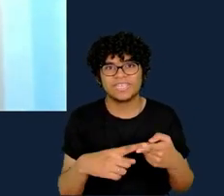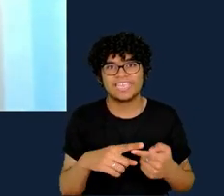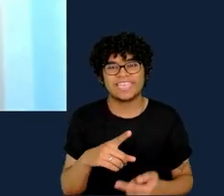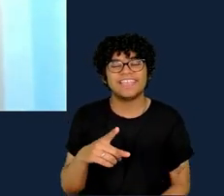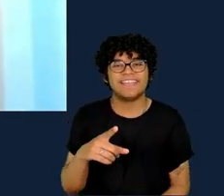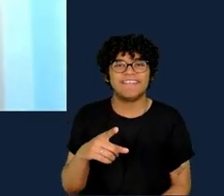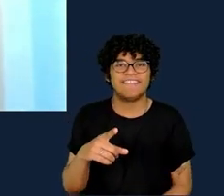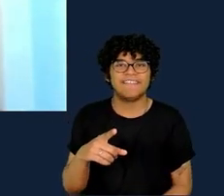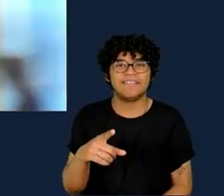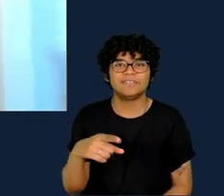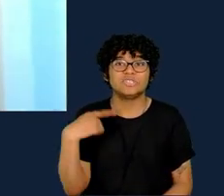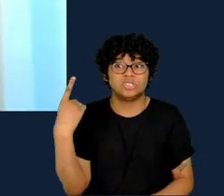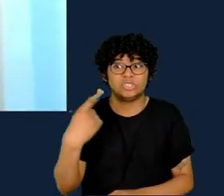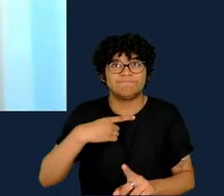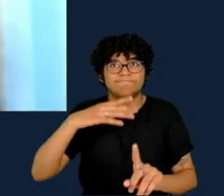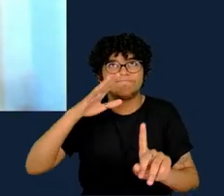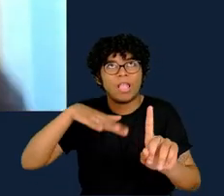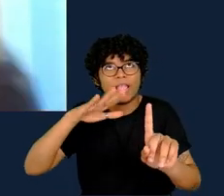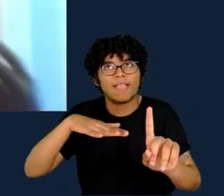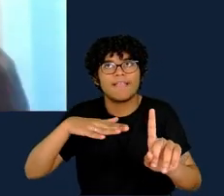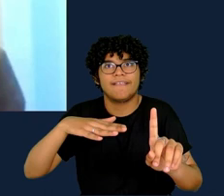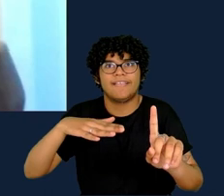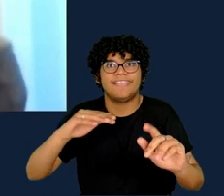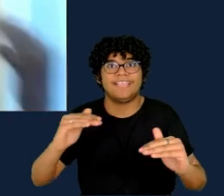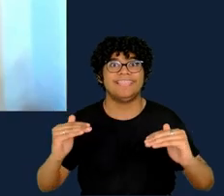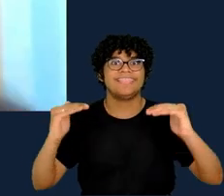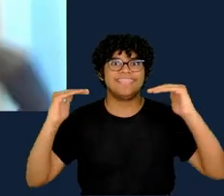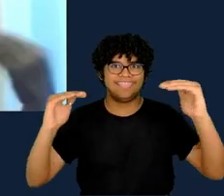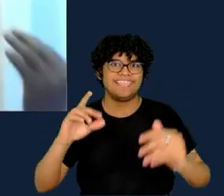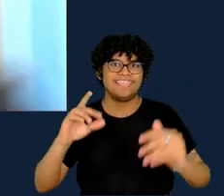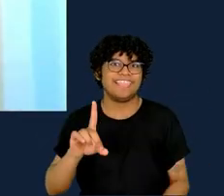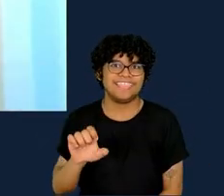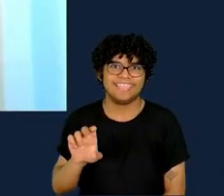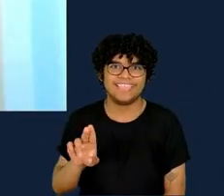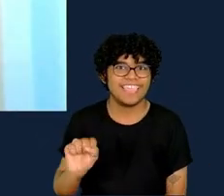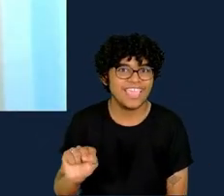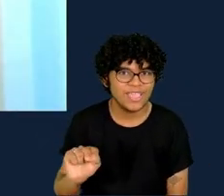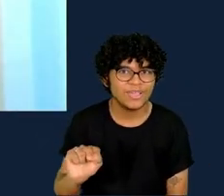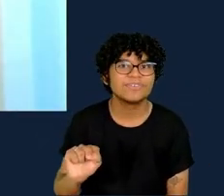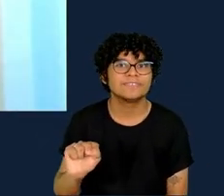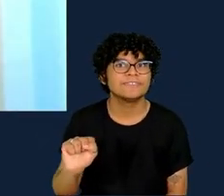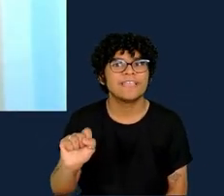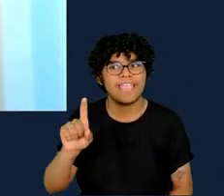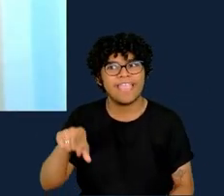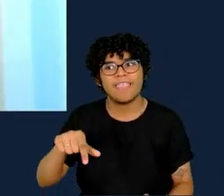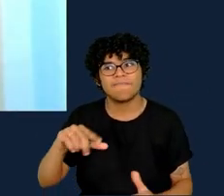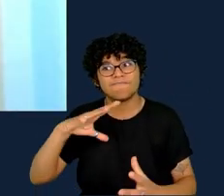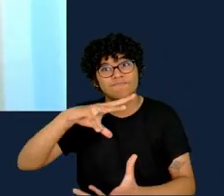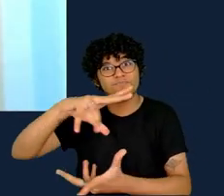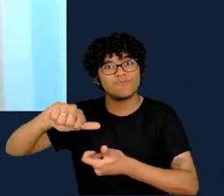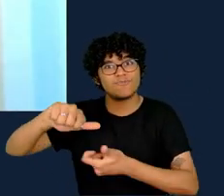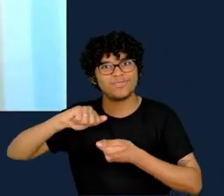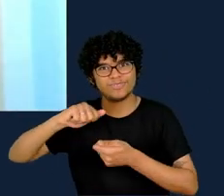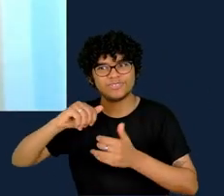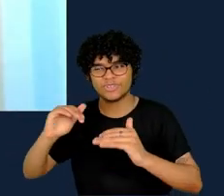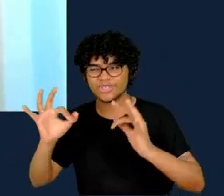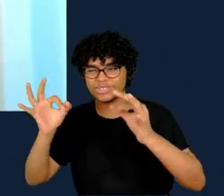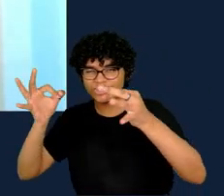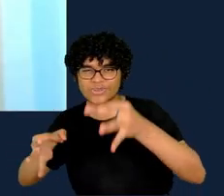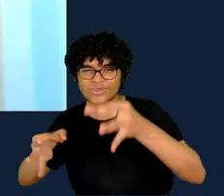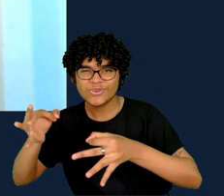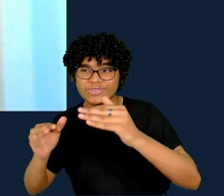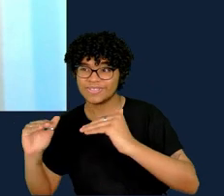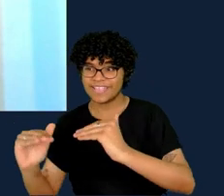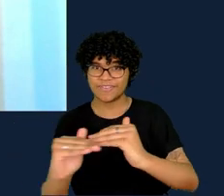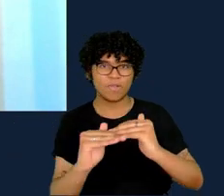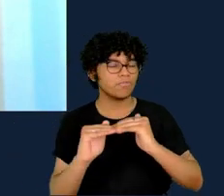muito bem criar todos para um mundo igual, para um mundo justo, né? Mas ele sempre deixa escolhas. Então,